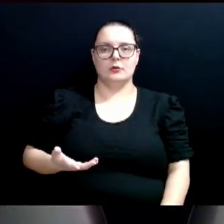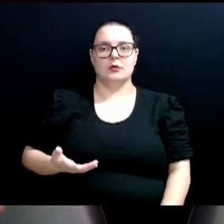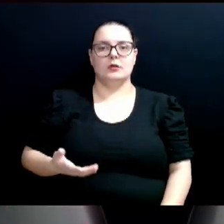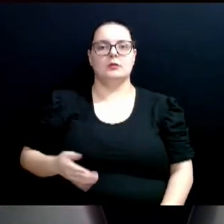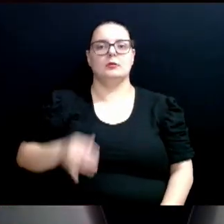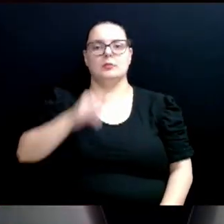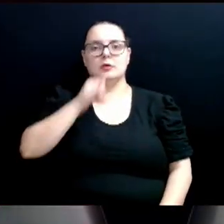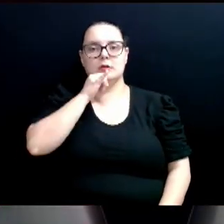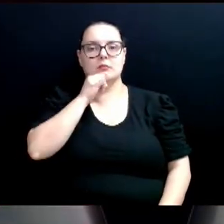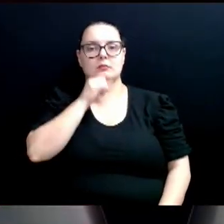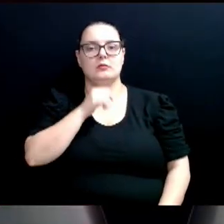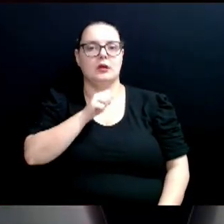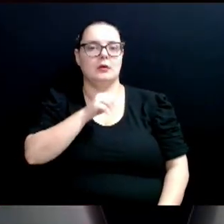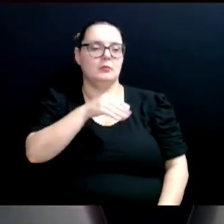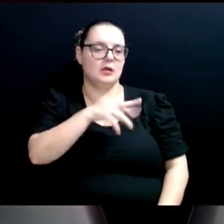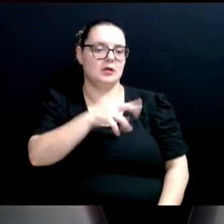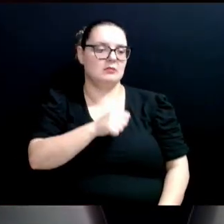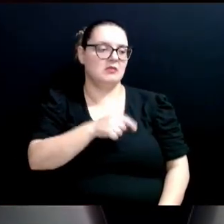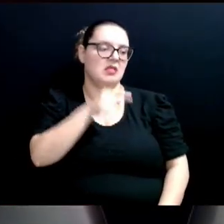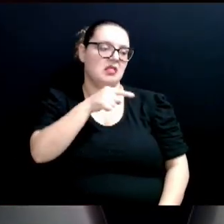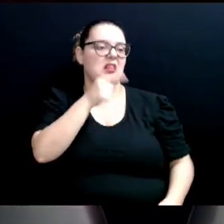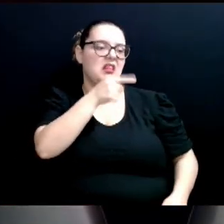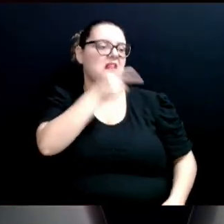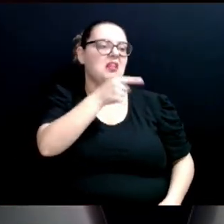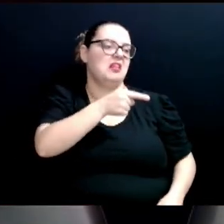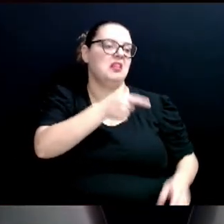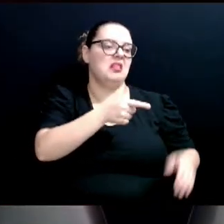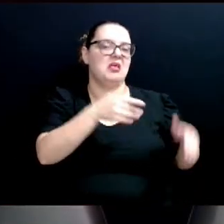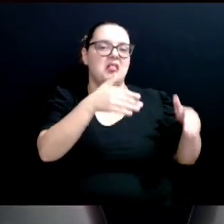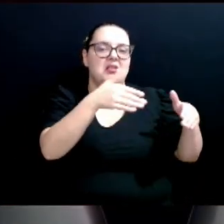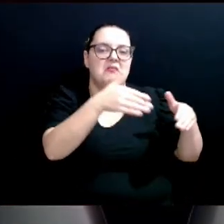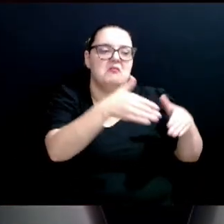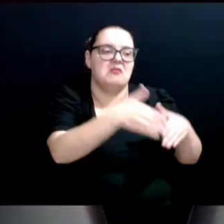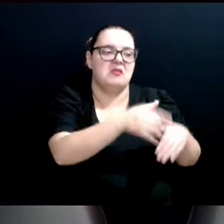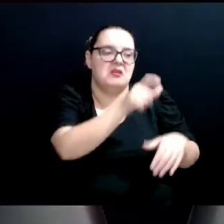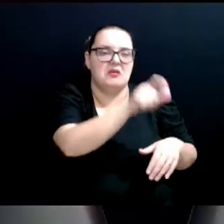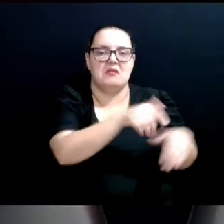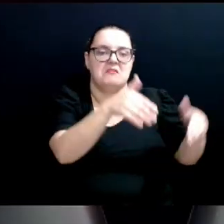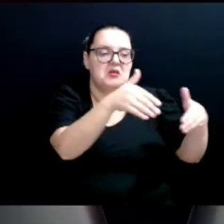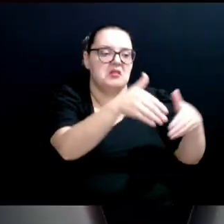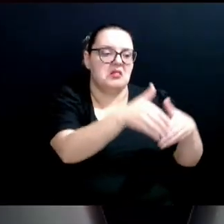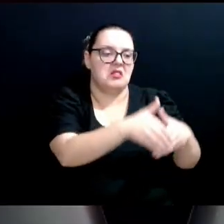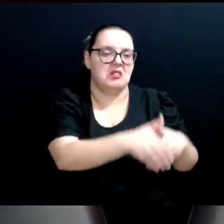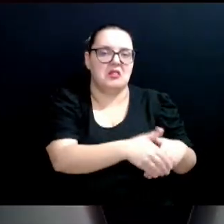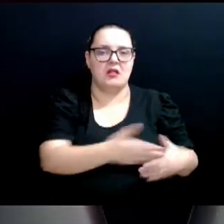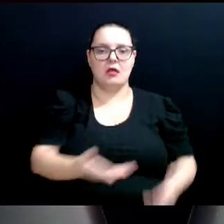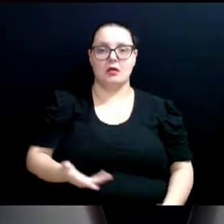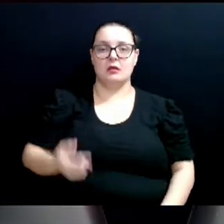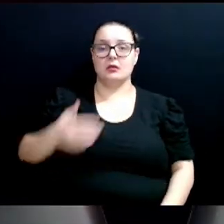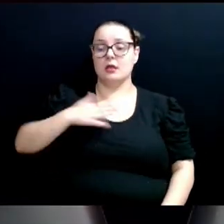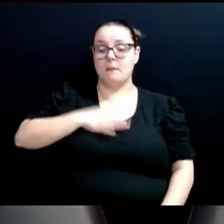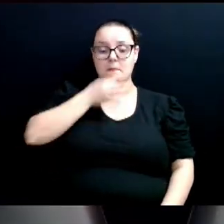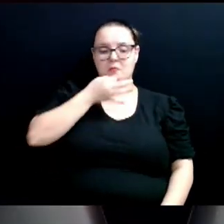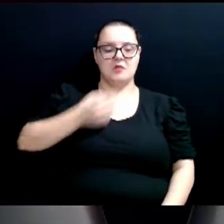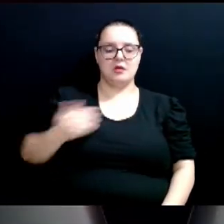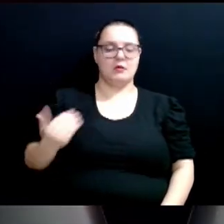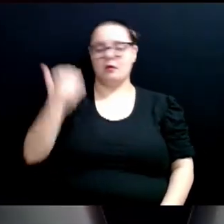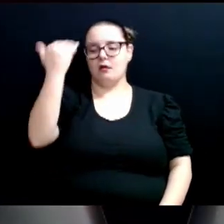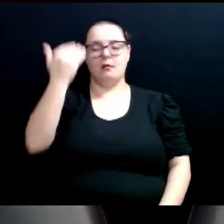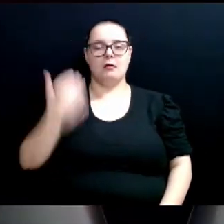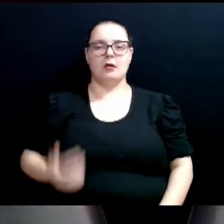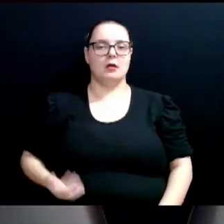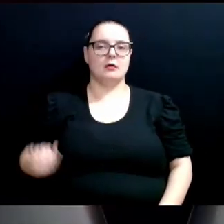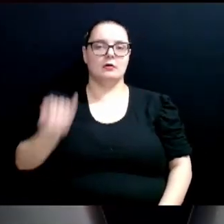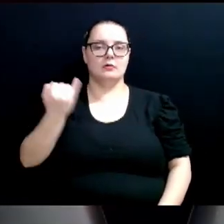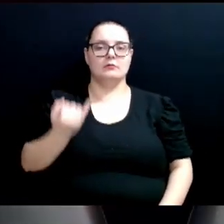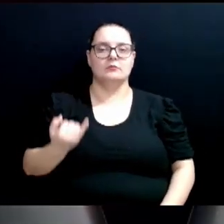Marilis, porque a minha opinião é a única que vale. Então esse tipo de comunicação também acaba machucando muito a si mesmo e ao